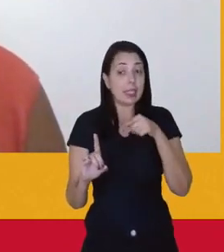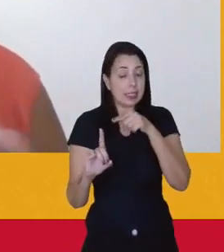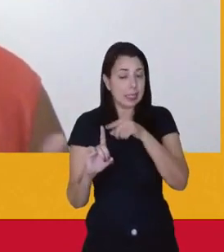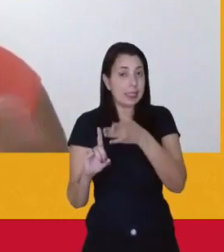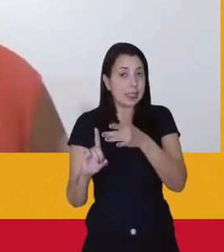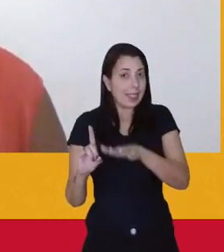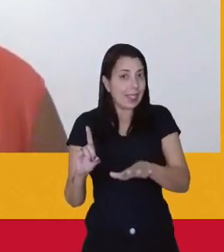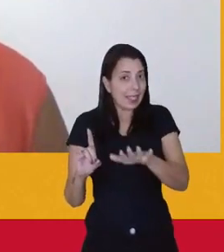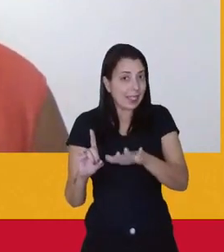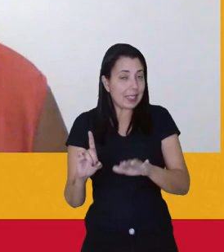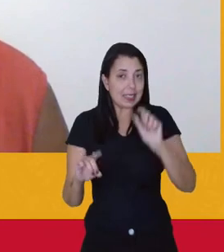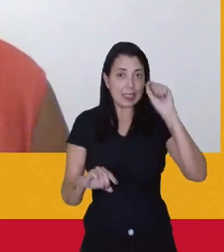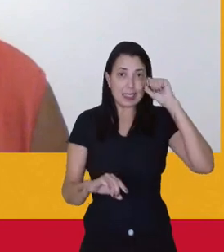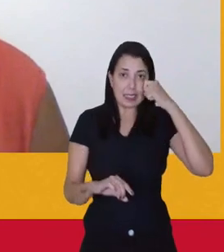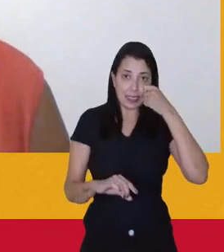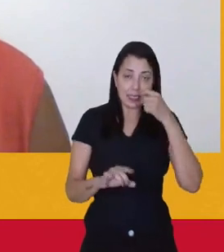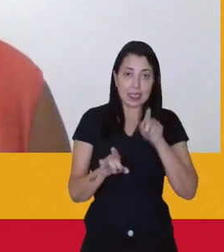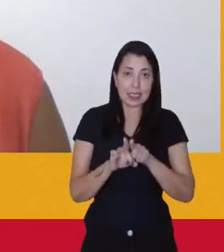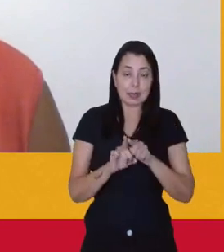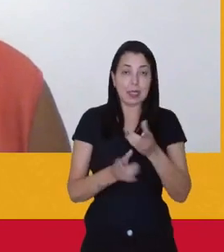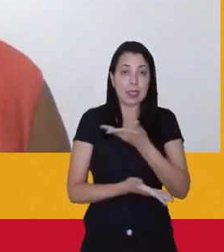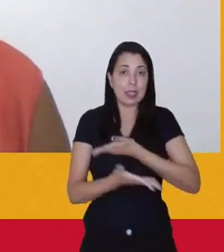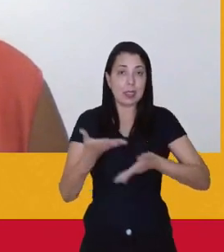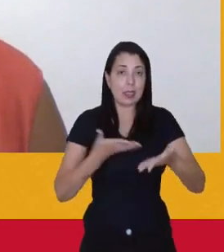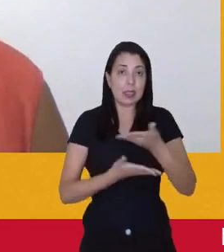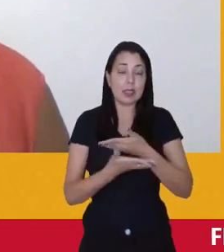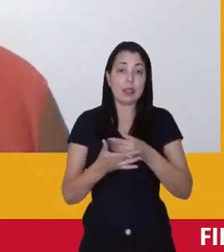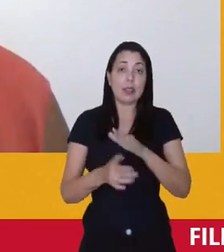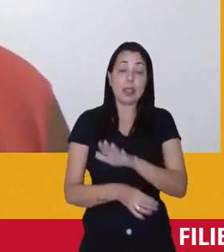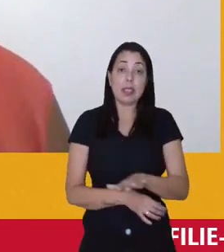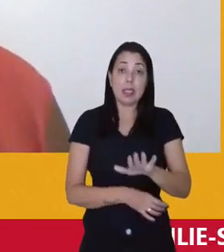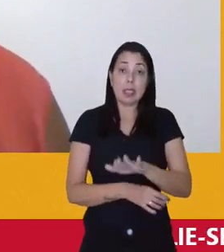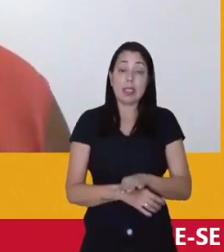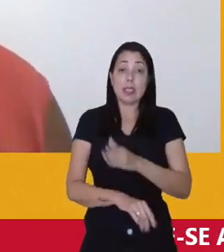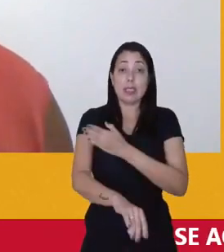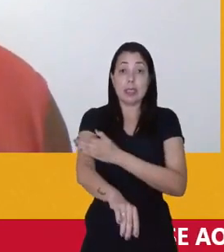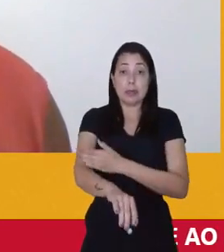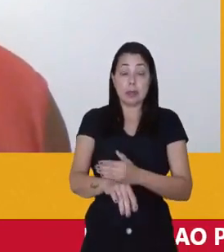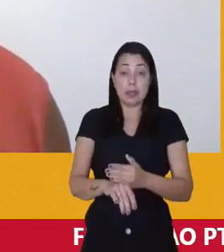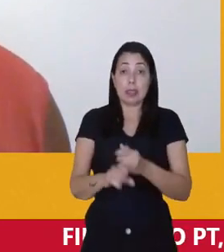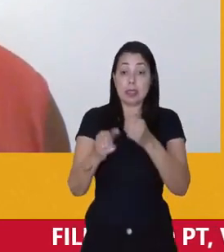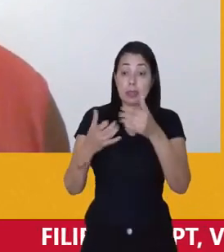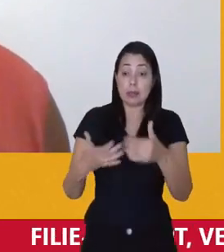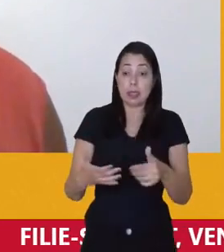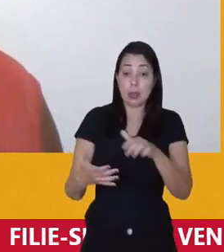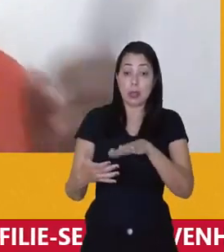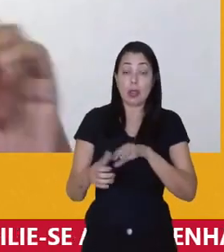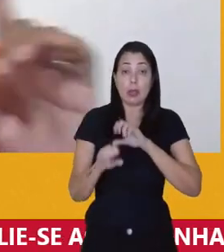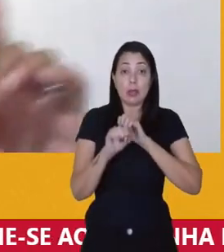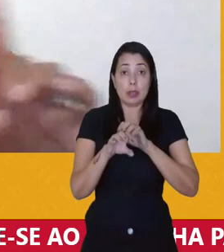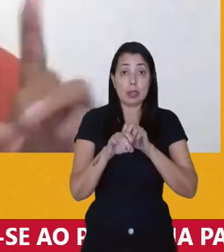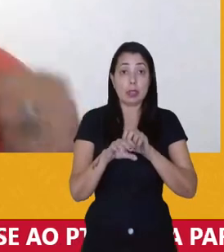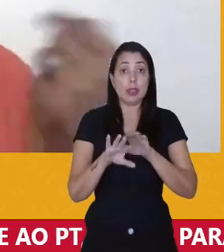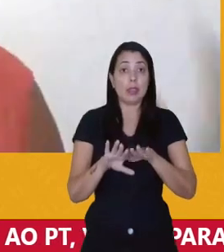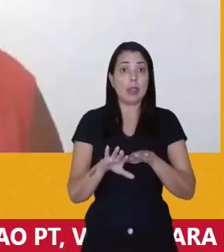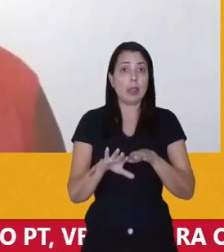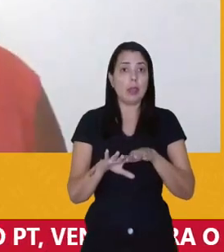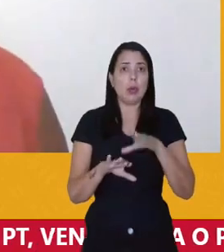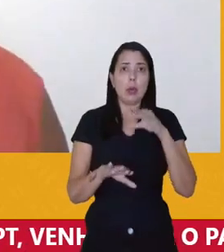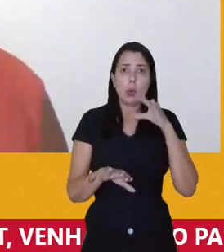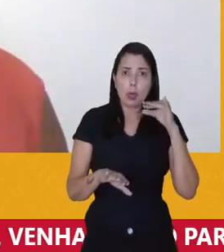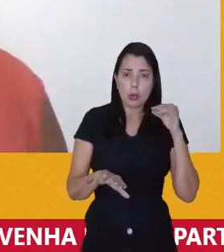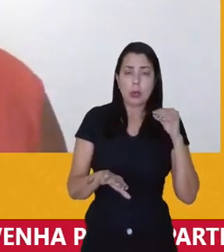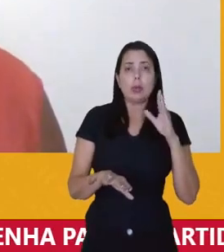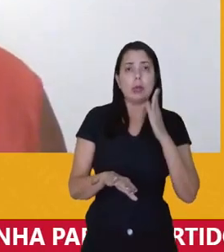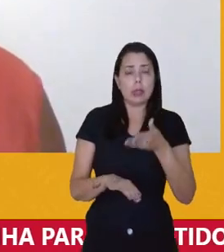negra, em interação com as crianças brancas, elas dizem em espaços de educação infantil que os adultos, e